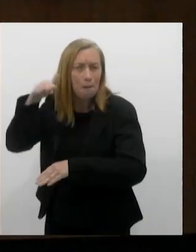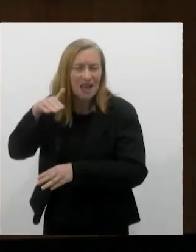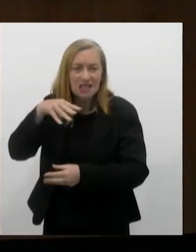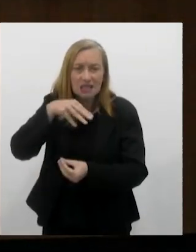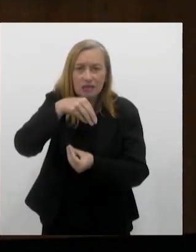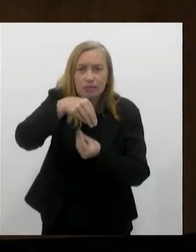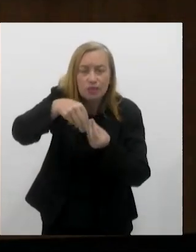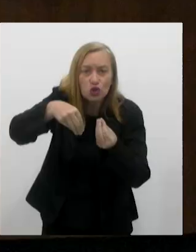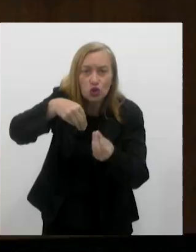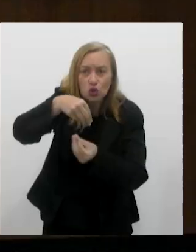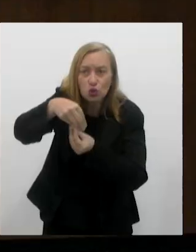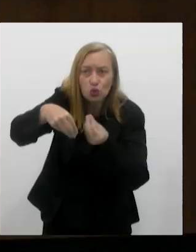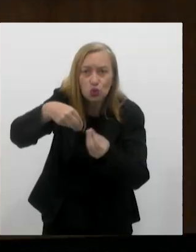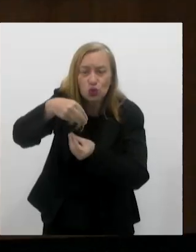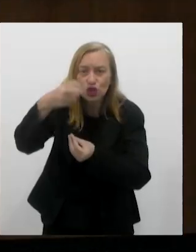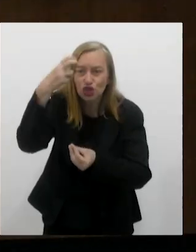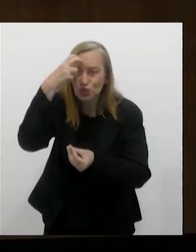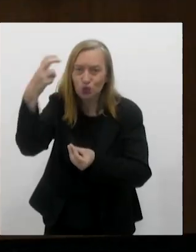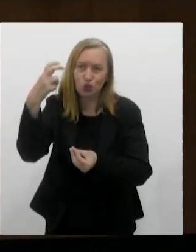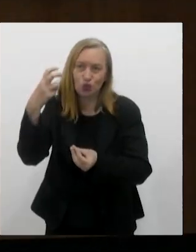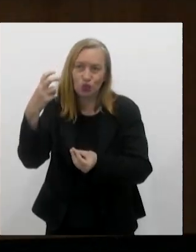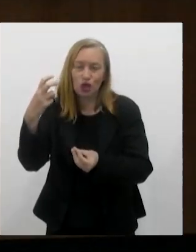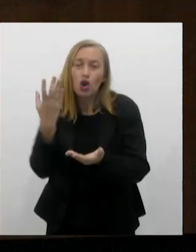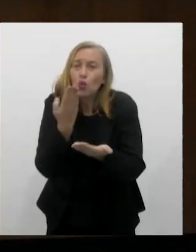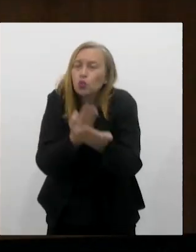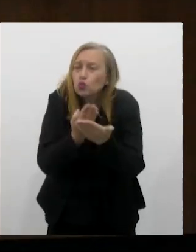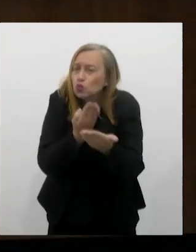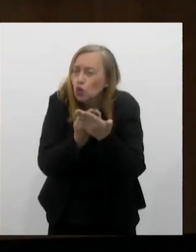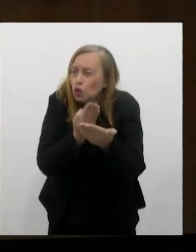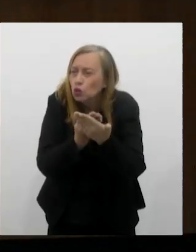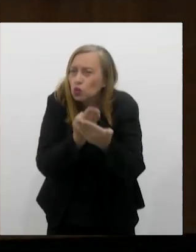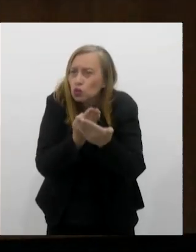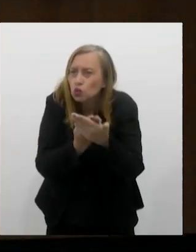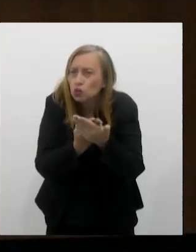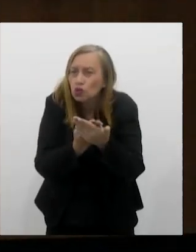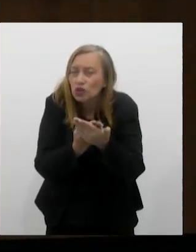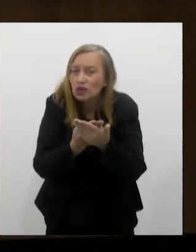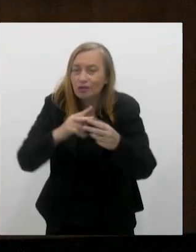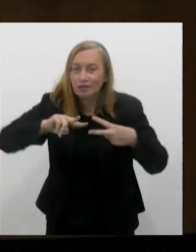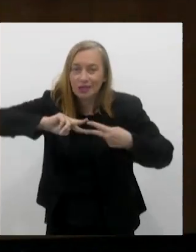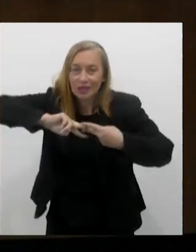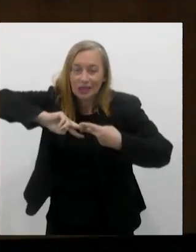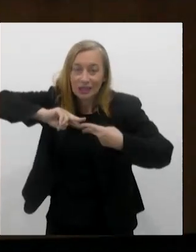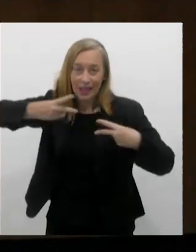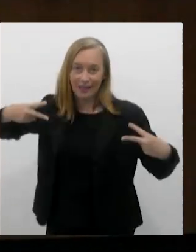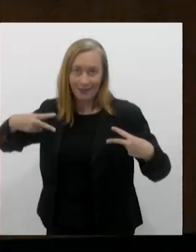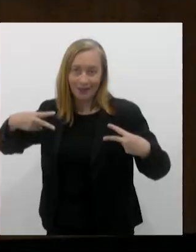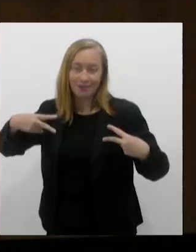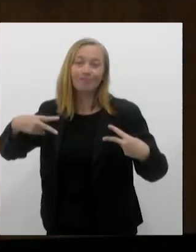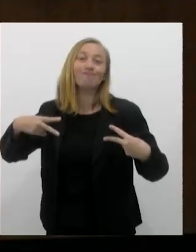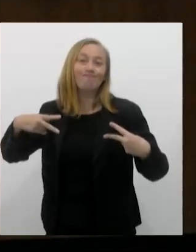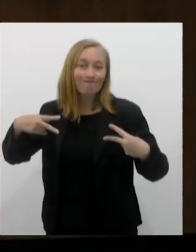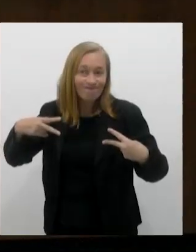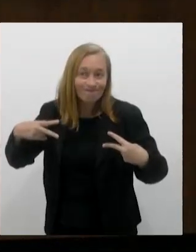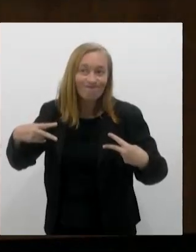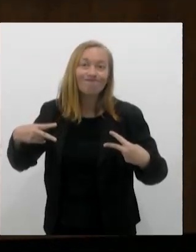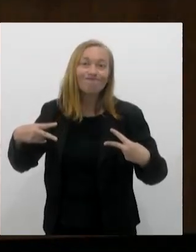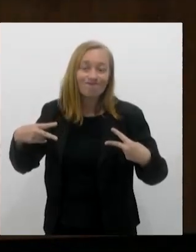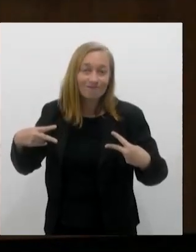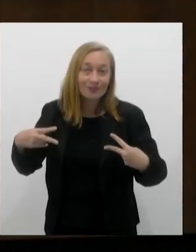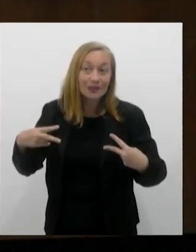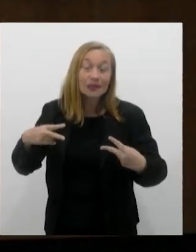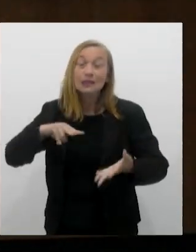miscigenado, com estudos feitos por DNAs. Isso implica